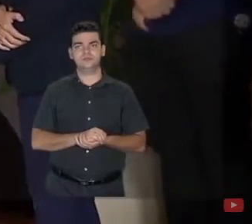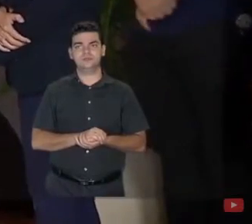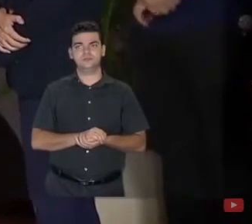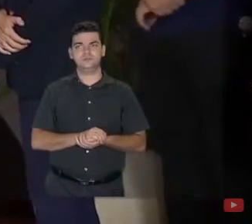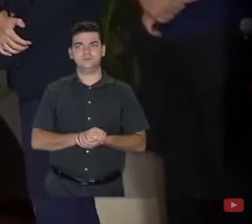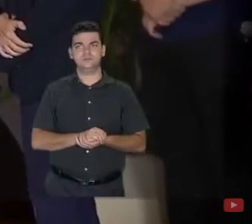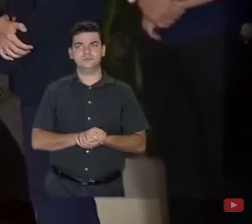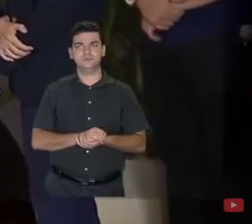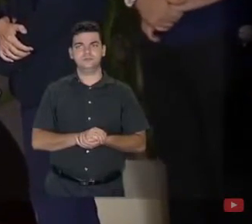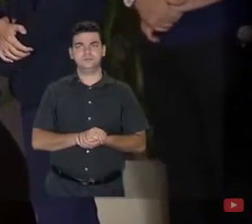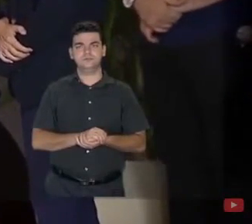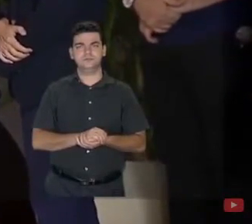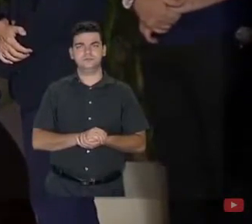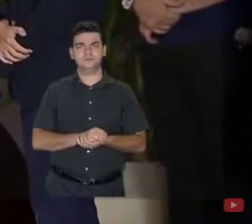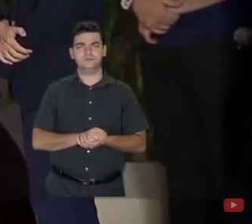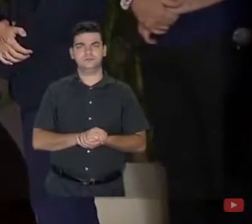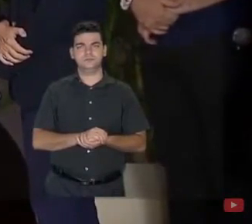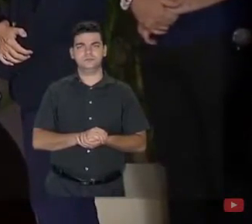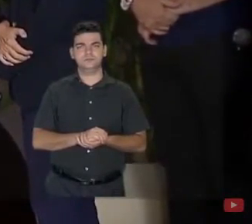Alô? Perdão.